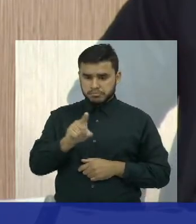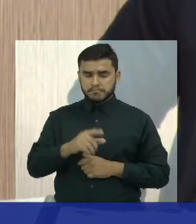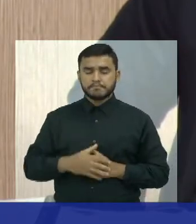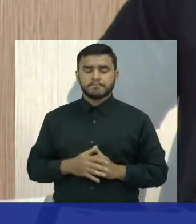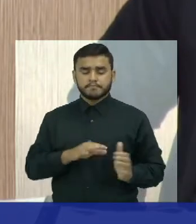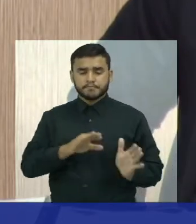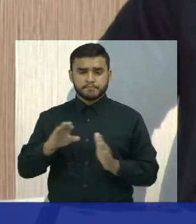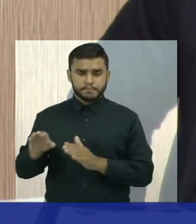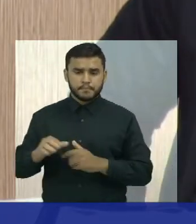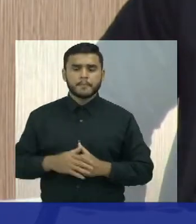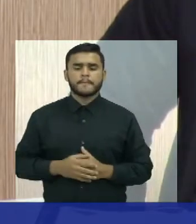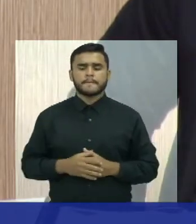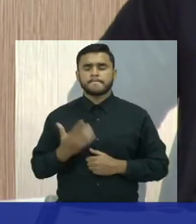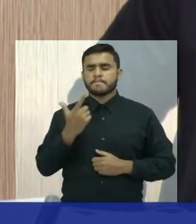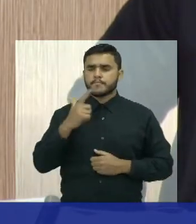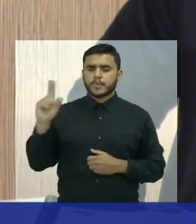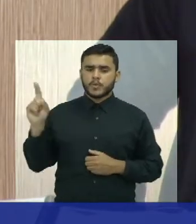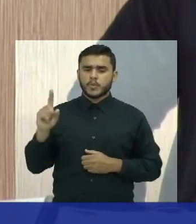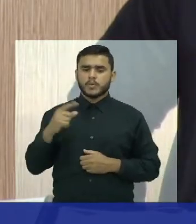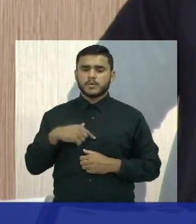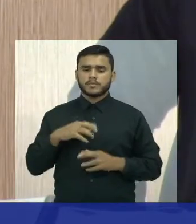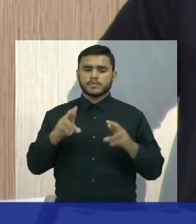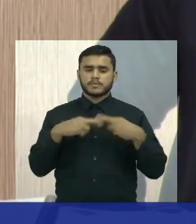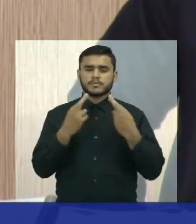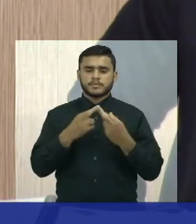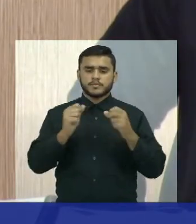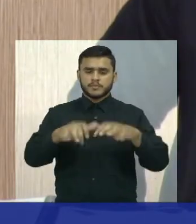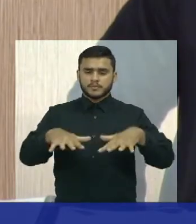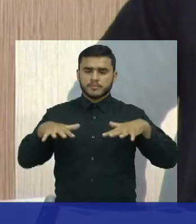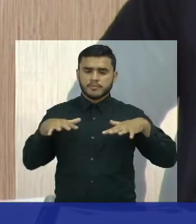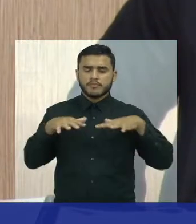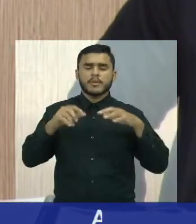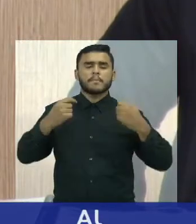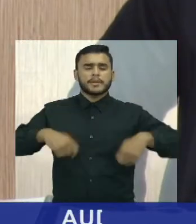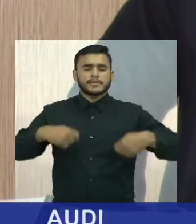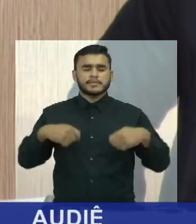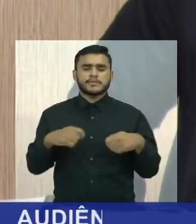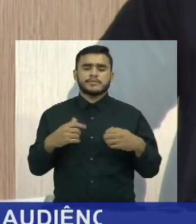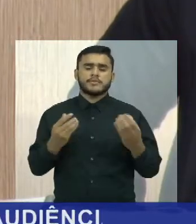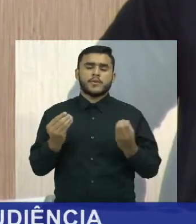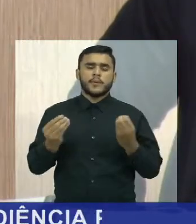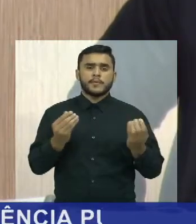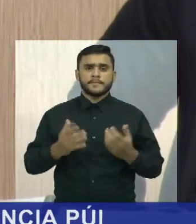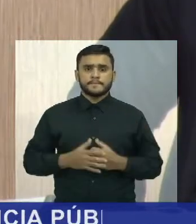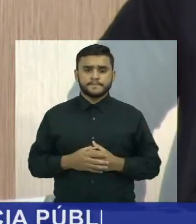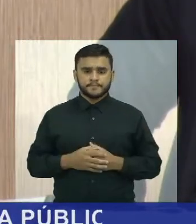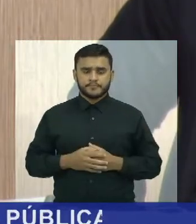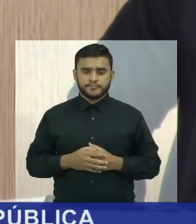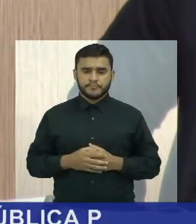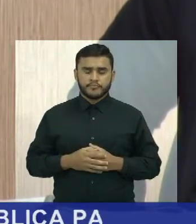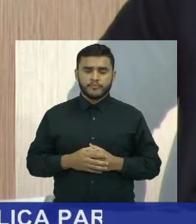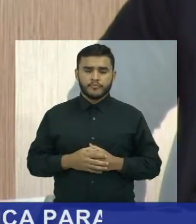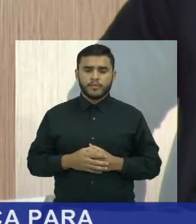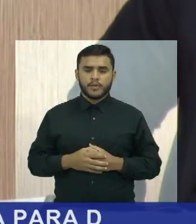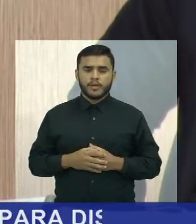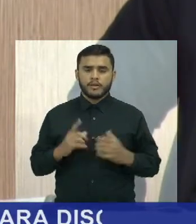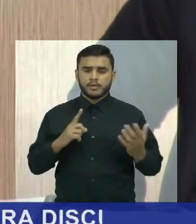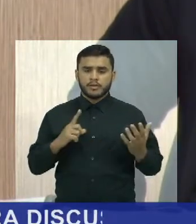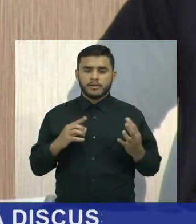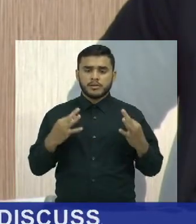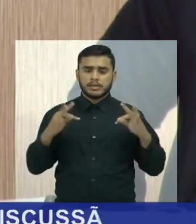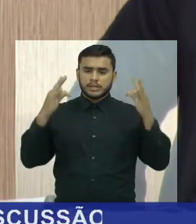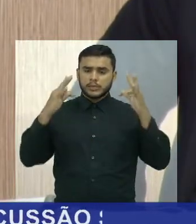relação à questão das audiências e consultas com ambientes de tecnologias